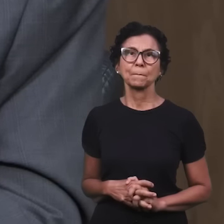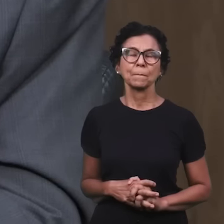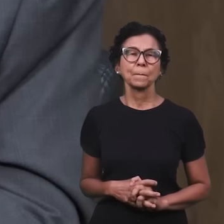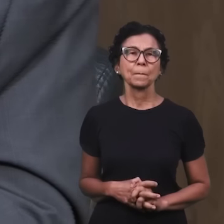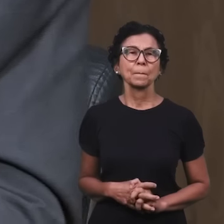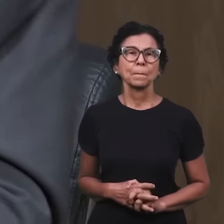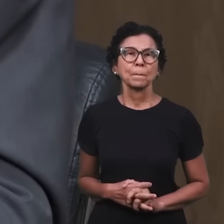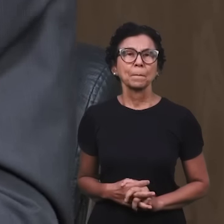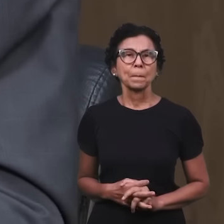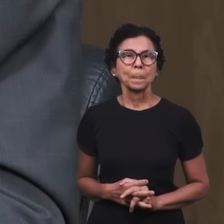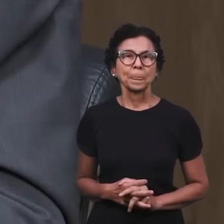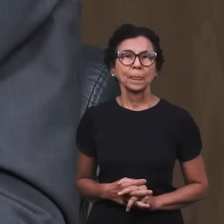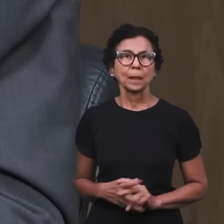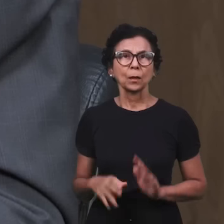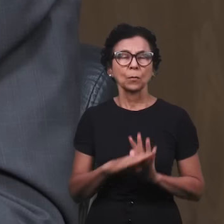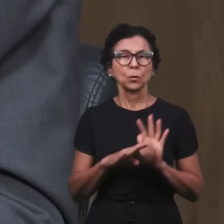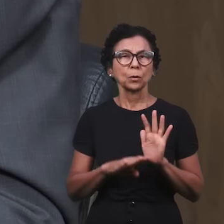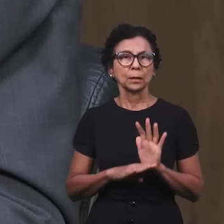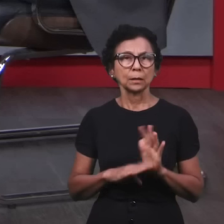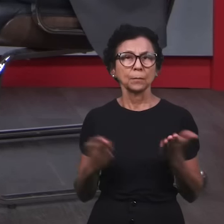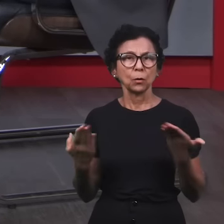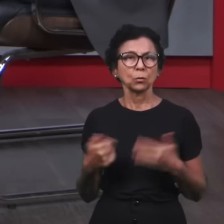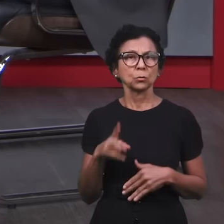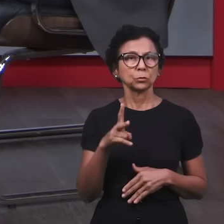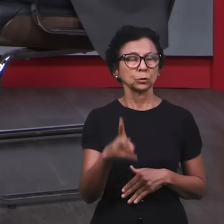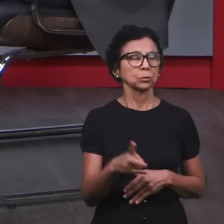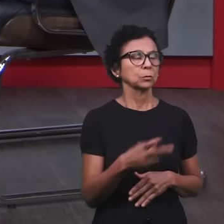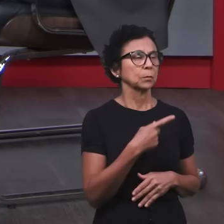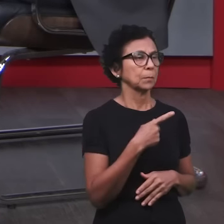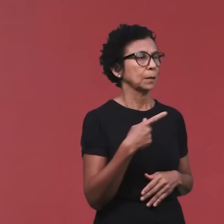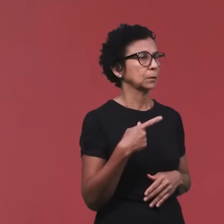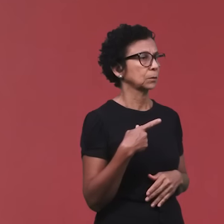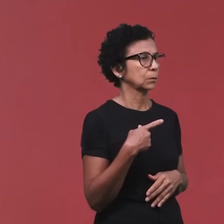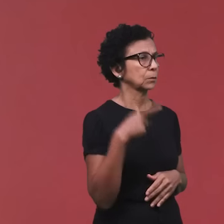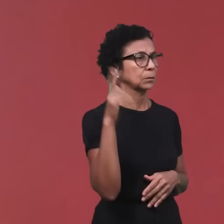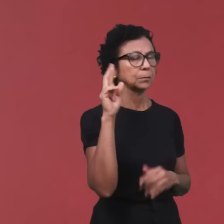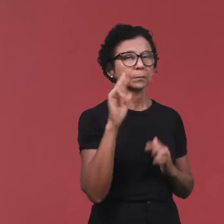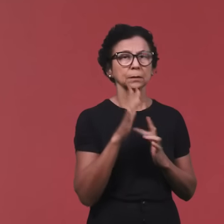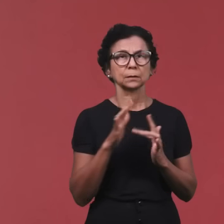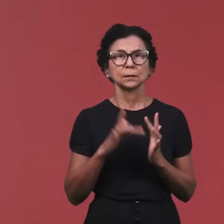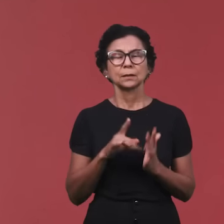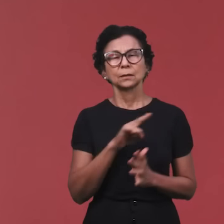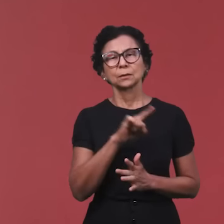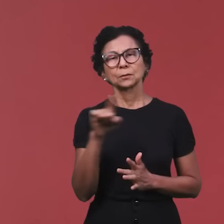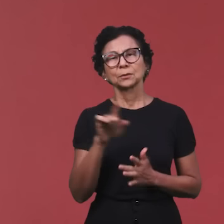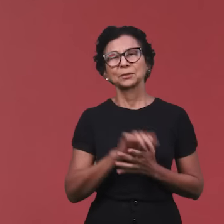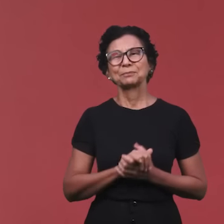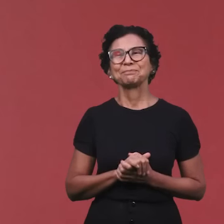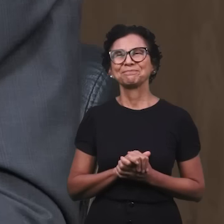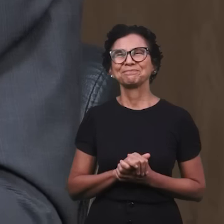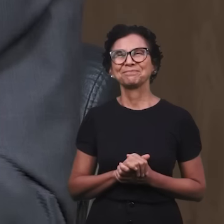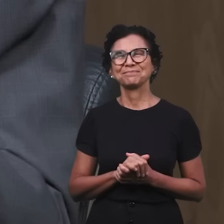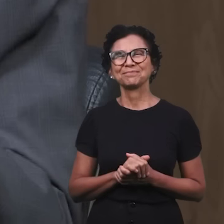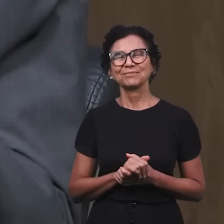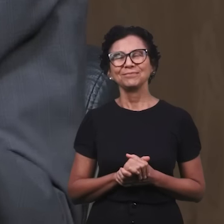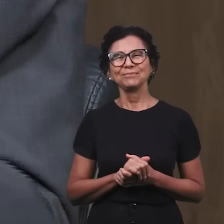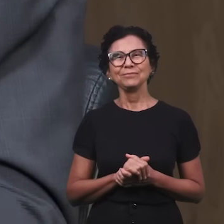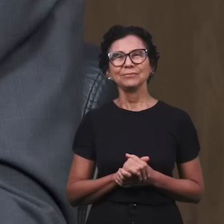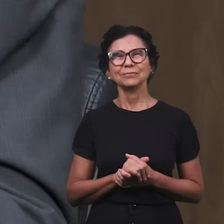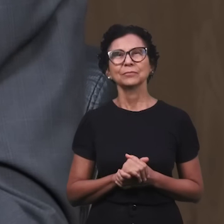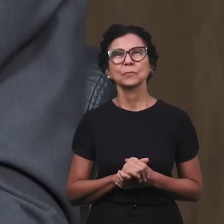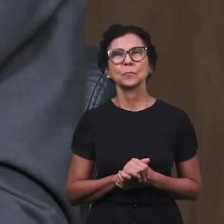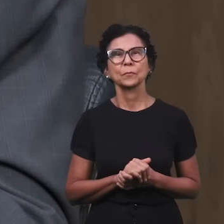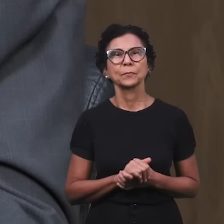hoje. Pastor Alexandre, Paz do Senhor. Paz do Senhor, Amadeu, Paz do Senhor, os participantes desse programa. Nós